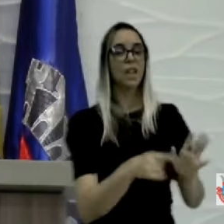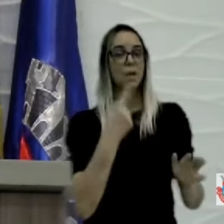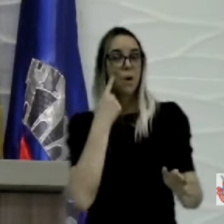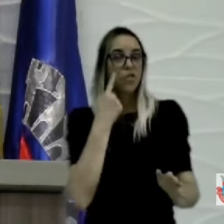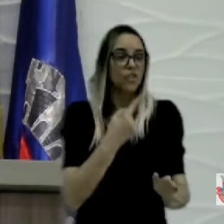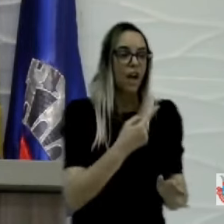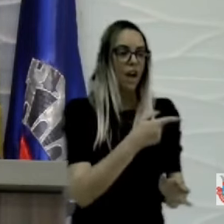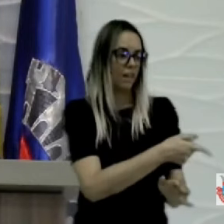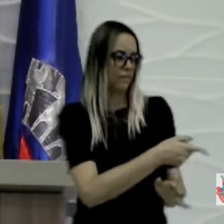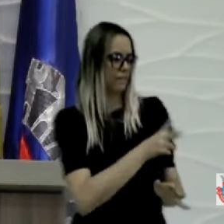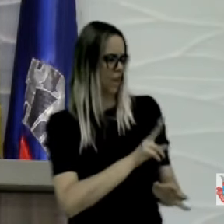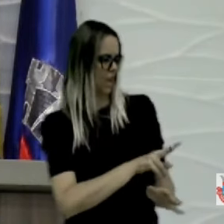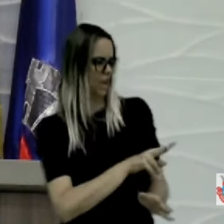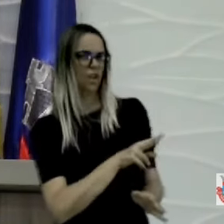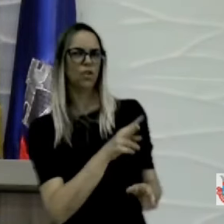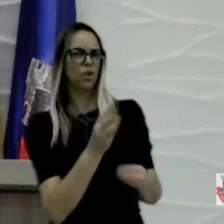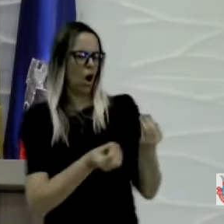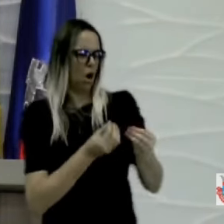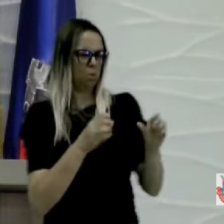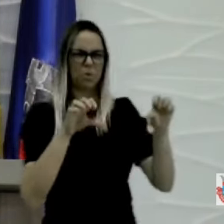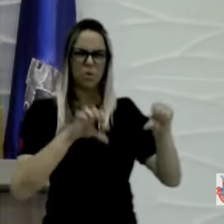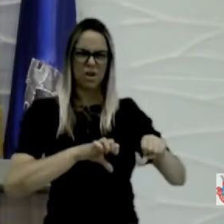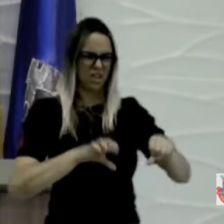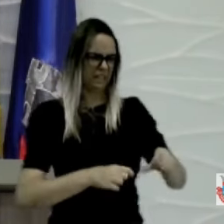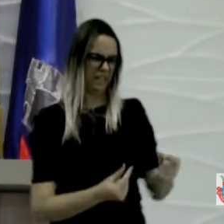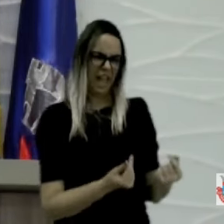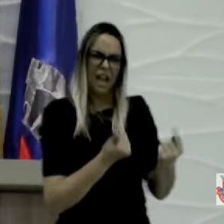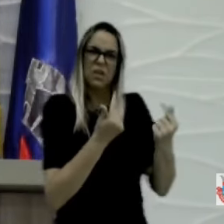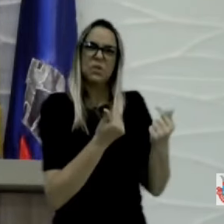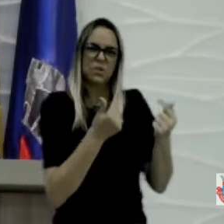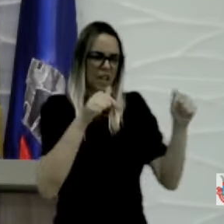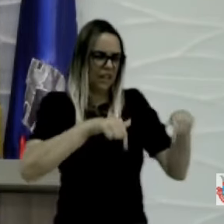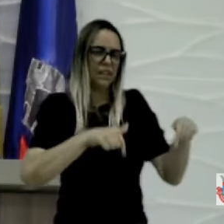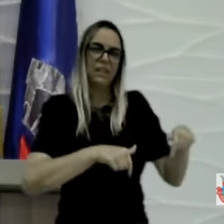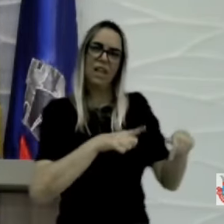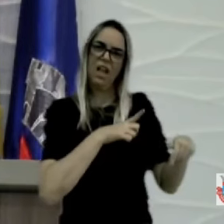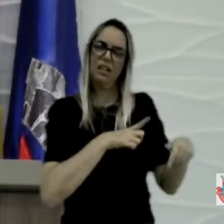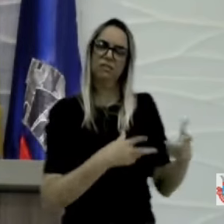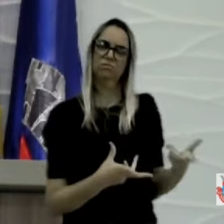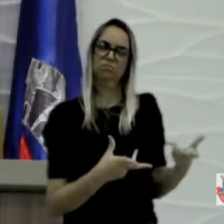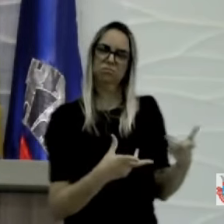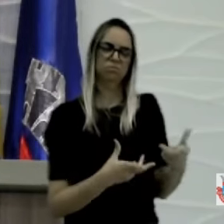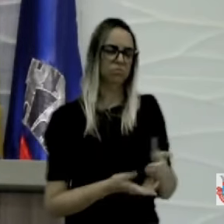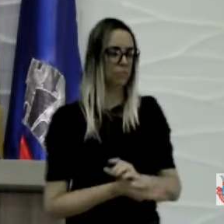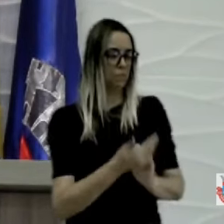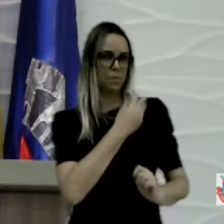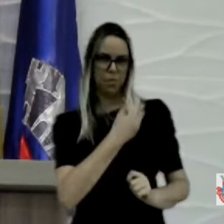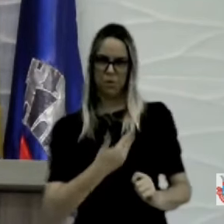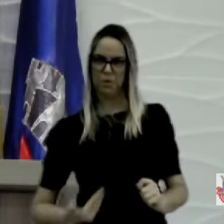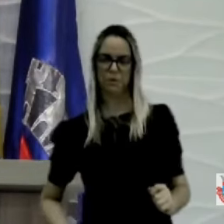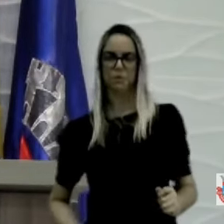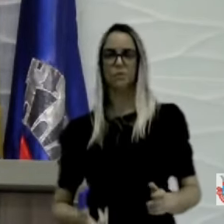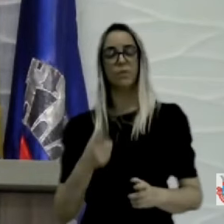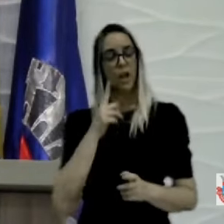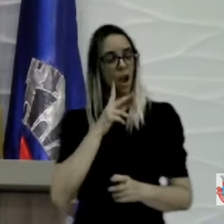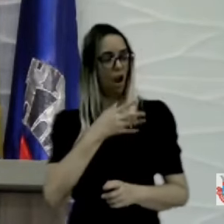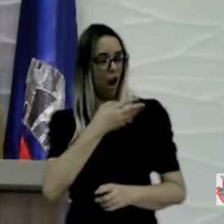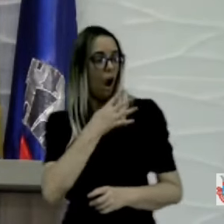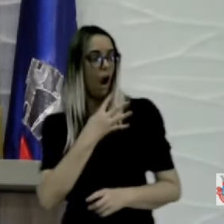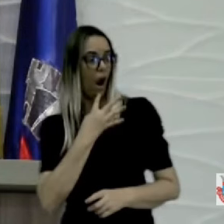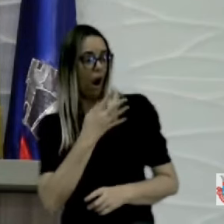mostrar o descaso com o dinheiro público do nosso município. E o impressionante, senhores e